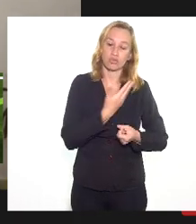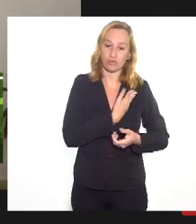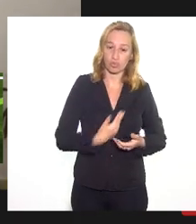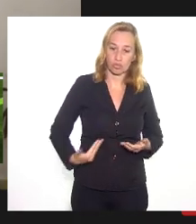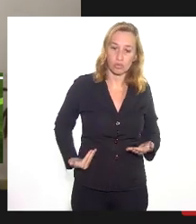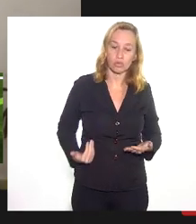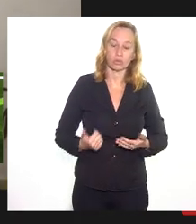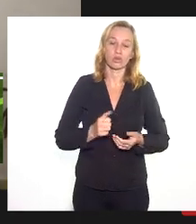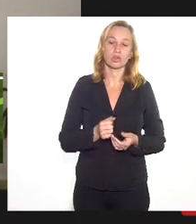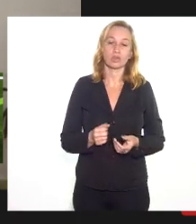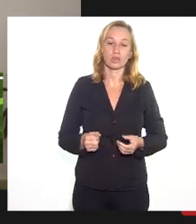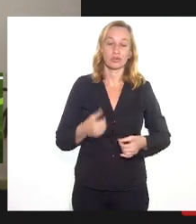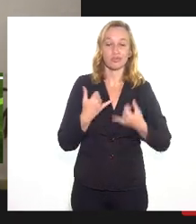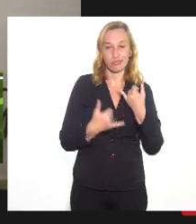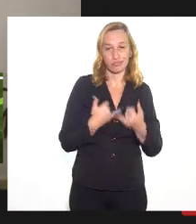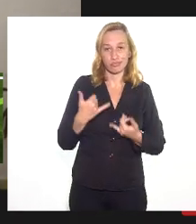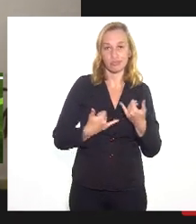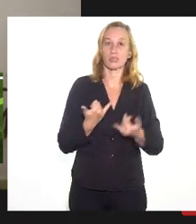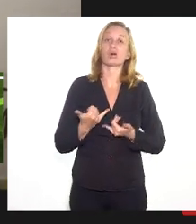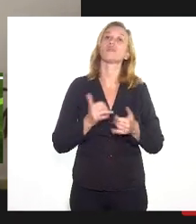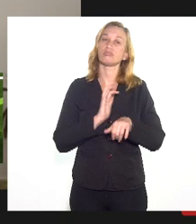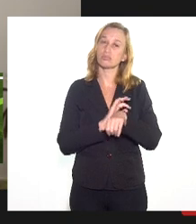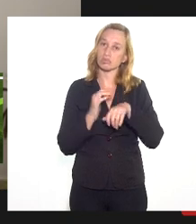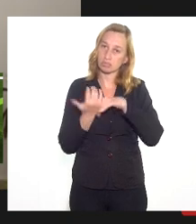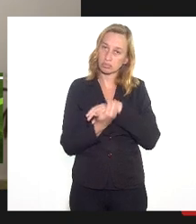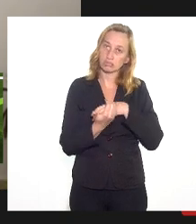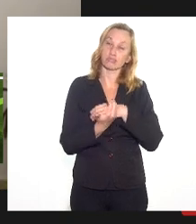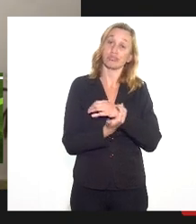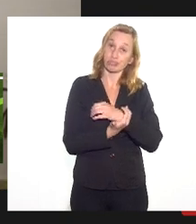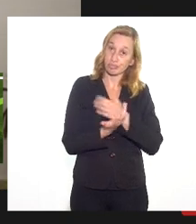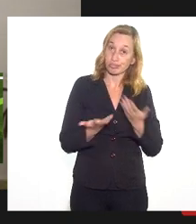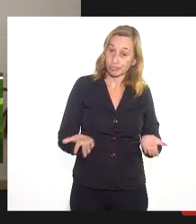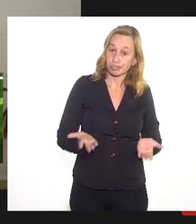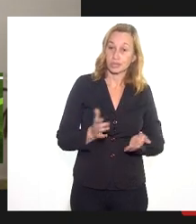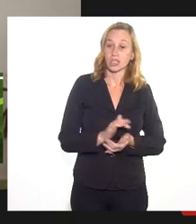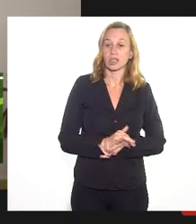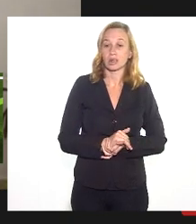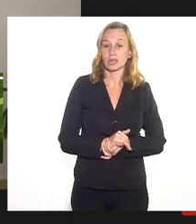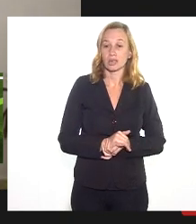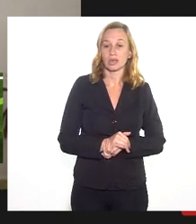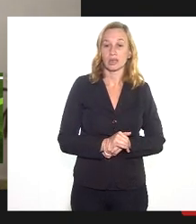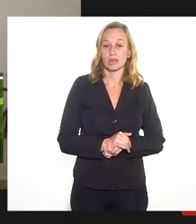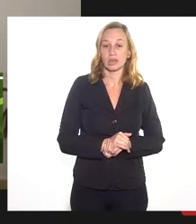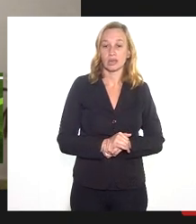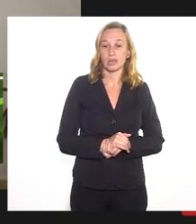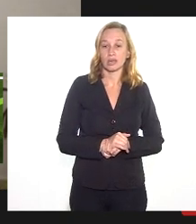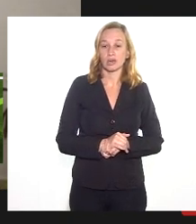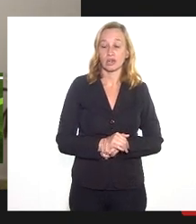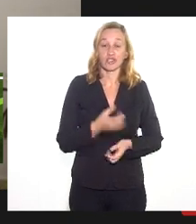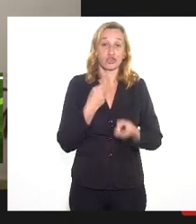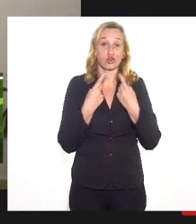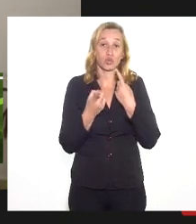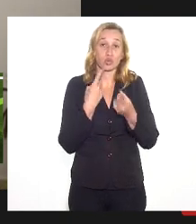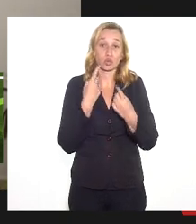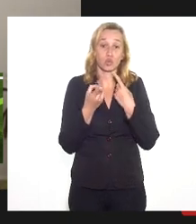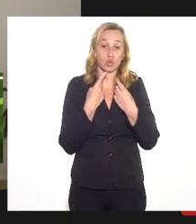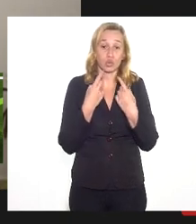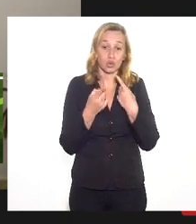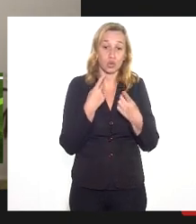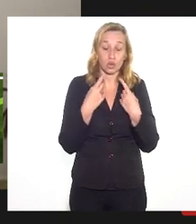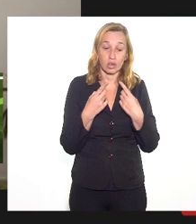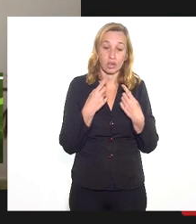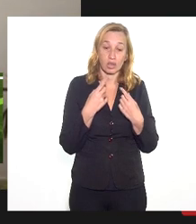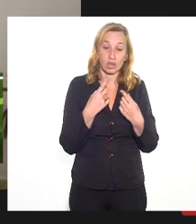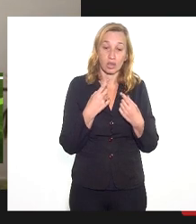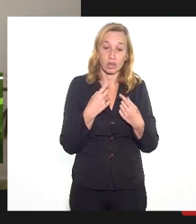que brincaram com a doença, que tentaram promover aí discussões para